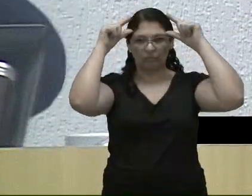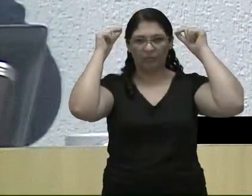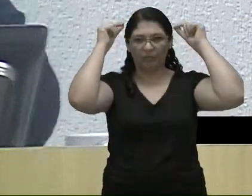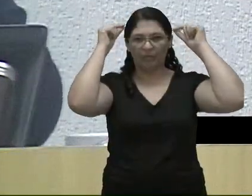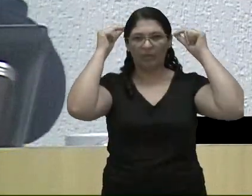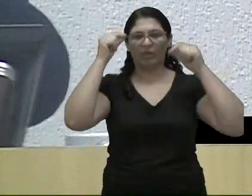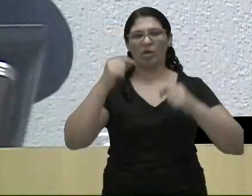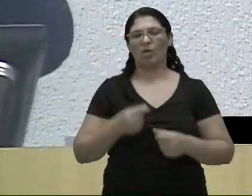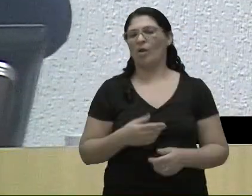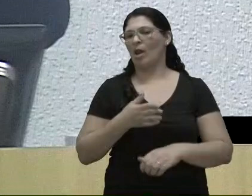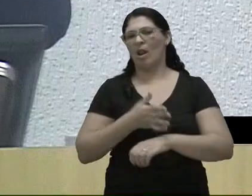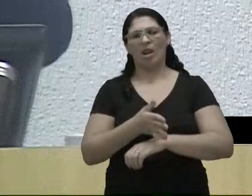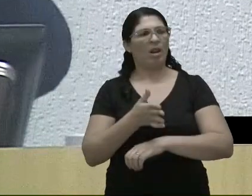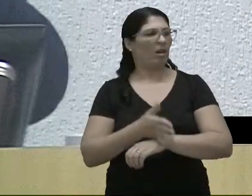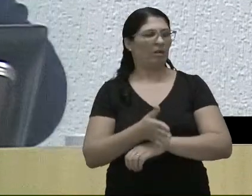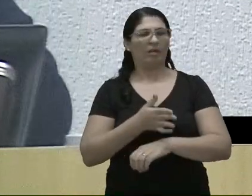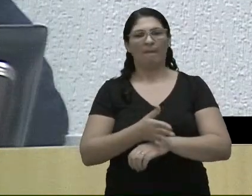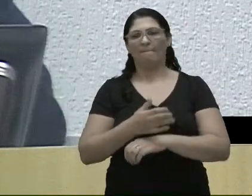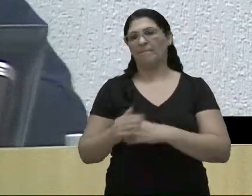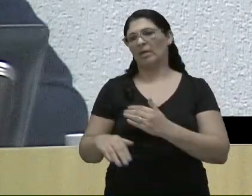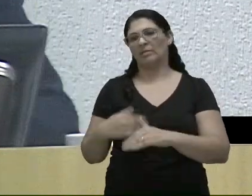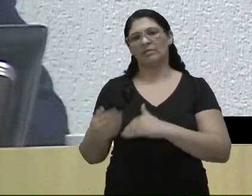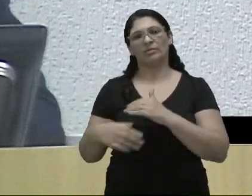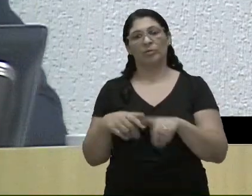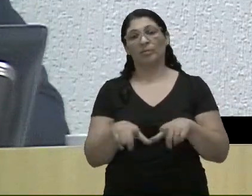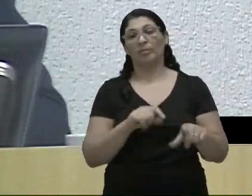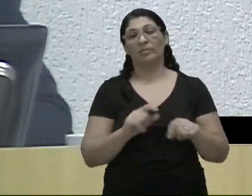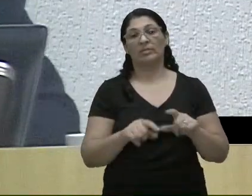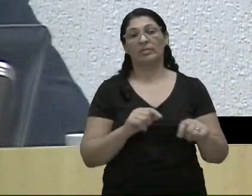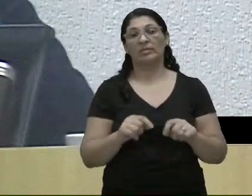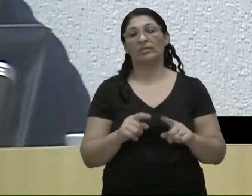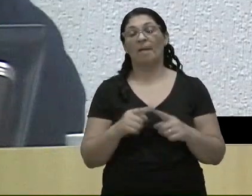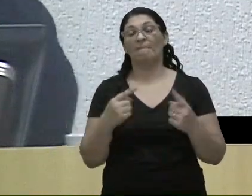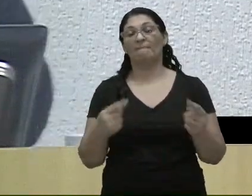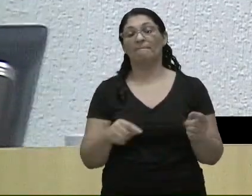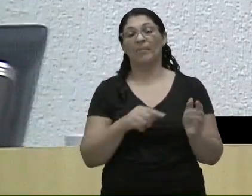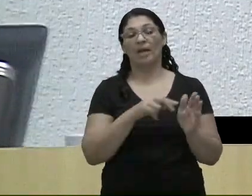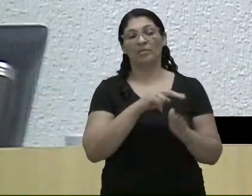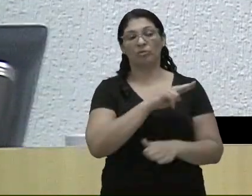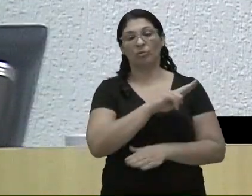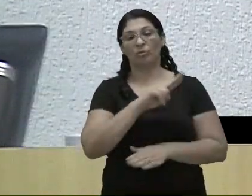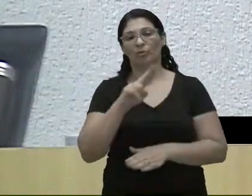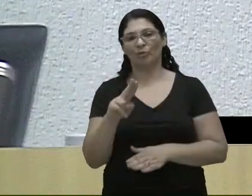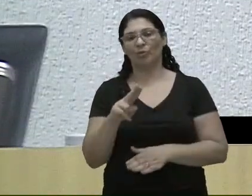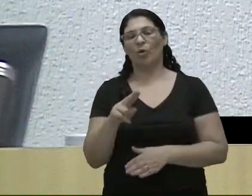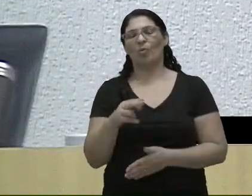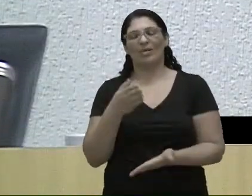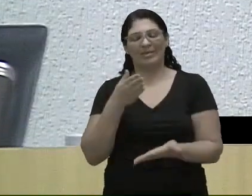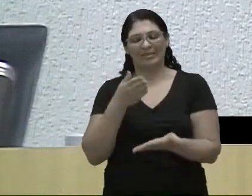processo seletivo e o nome dele constava na relação para chamamento, como funcionário.